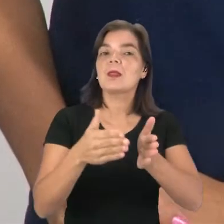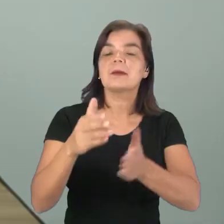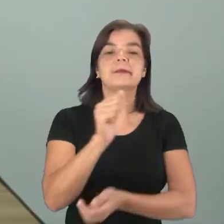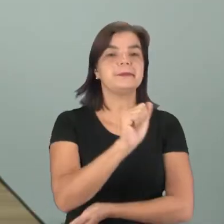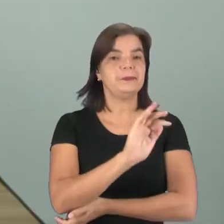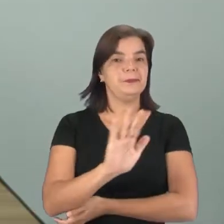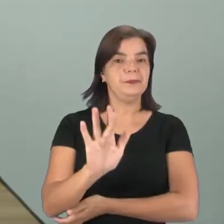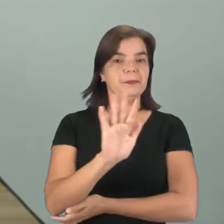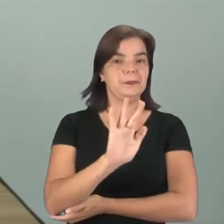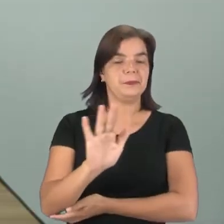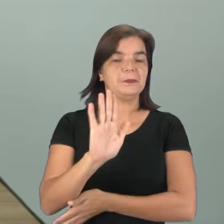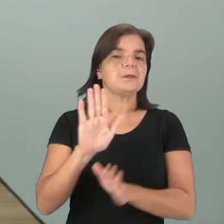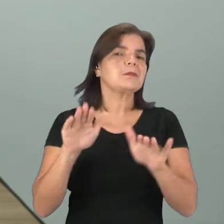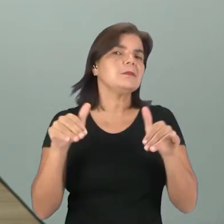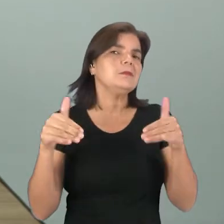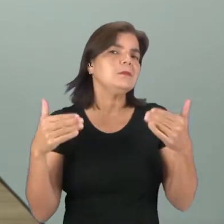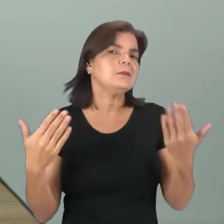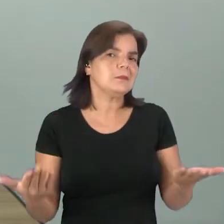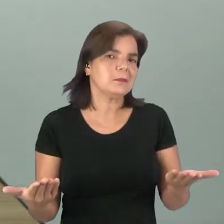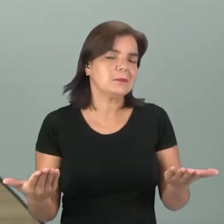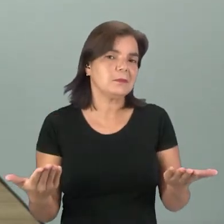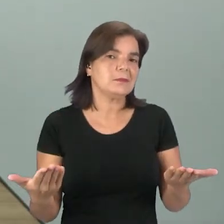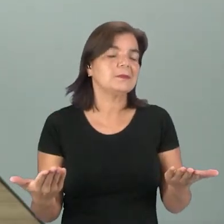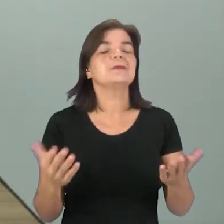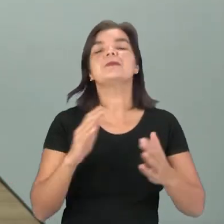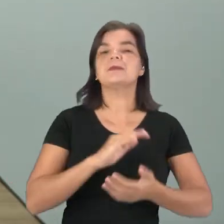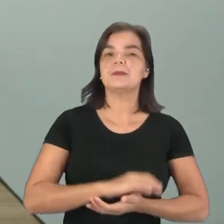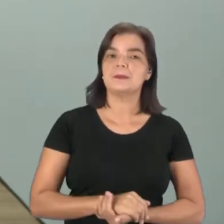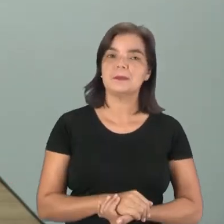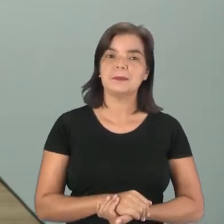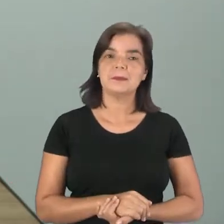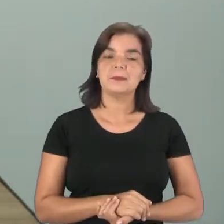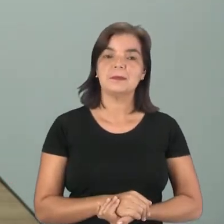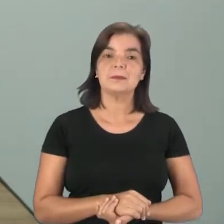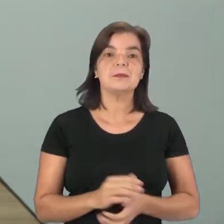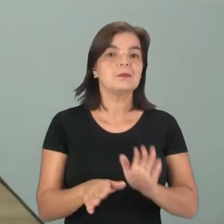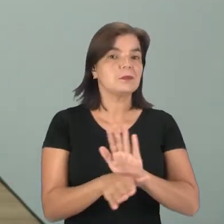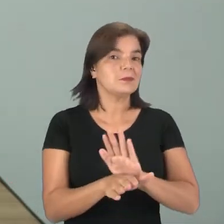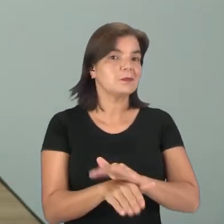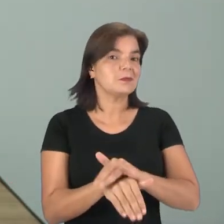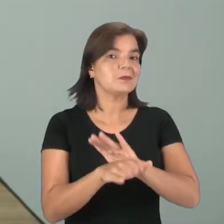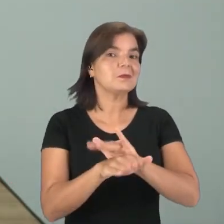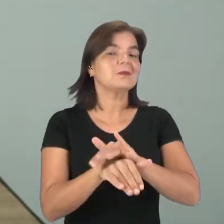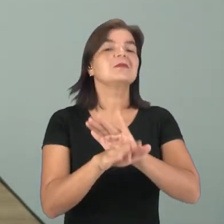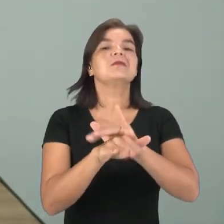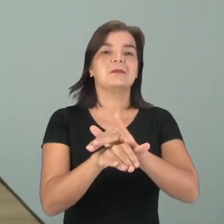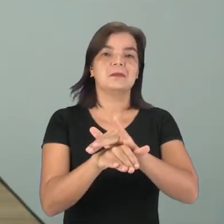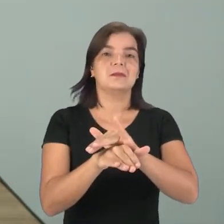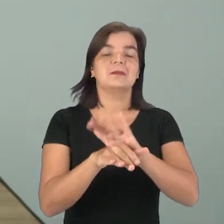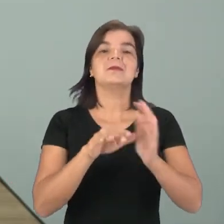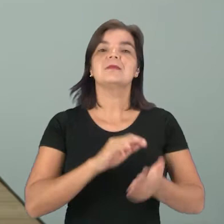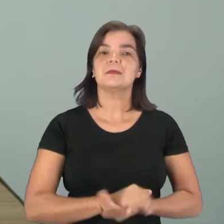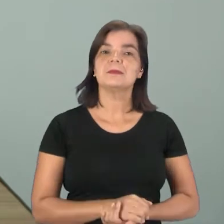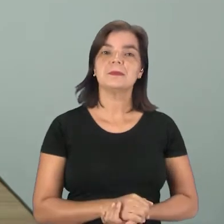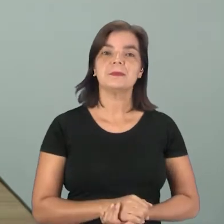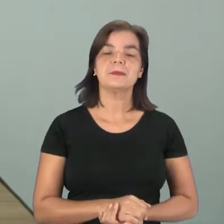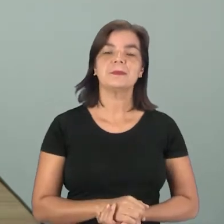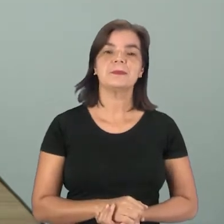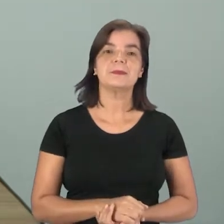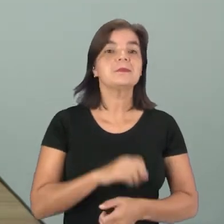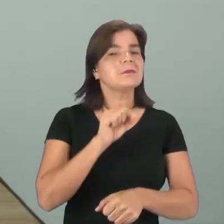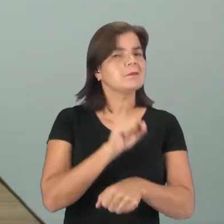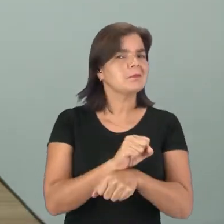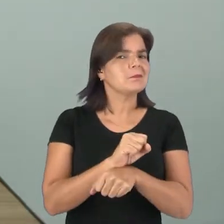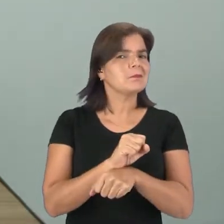alfabeto qual será a letra então que a Joaninha esta Joaninha aqui